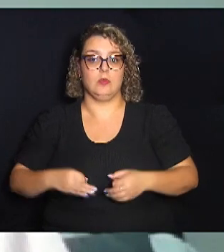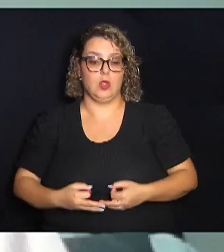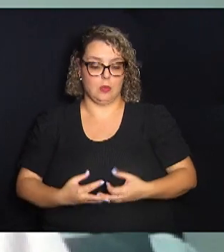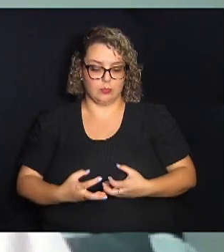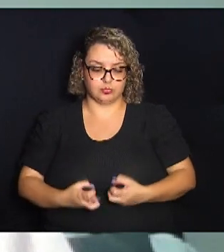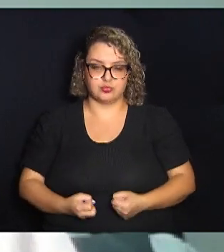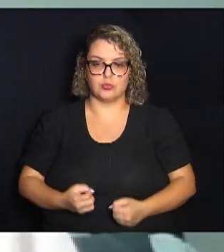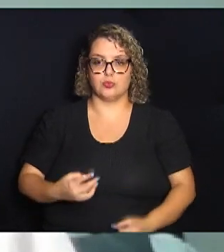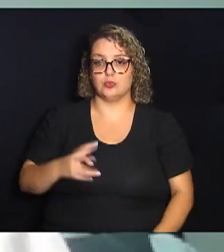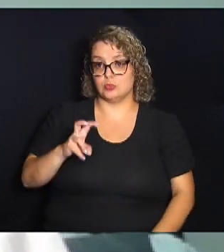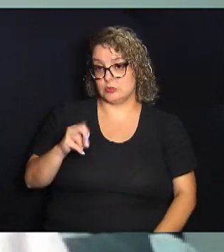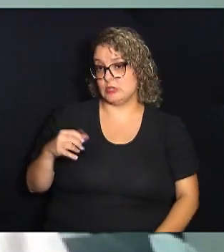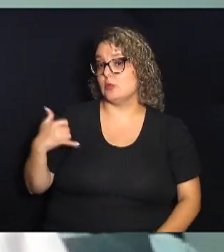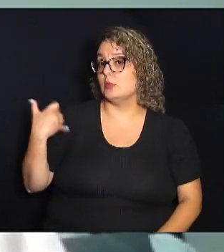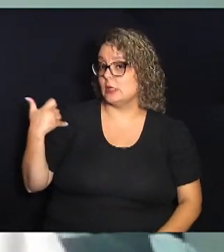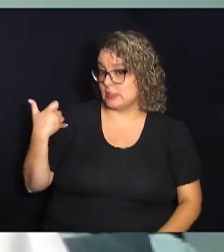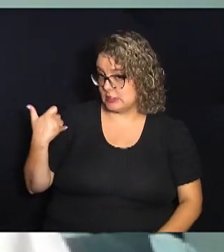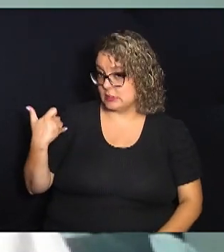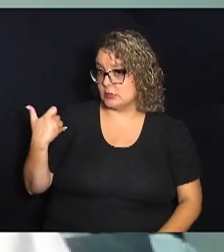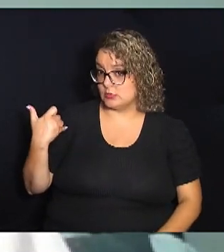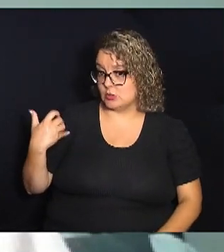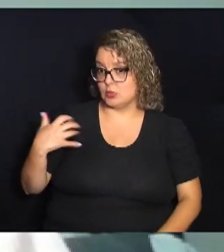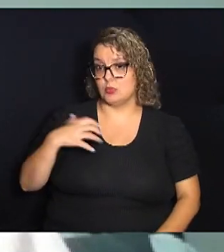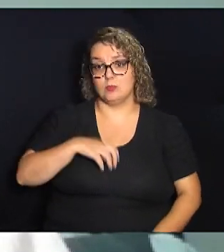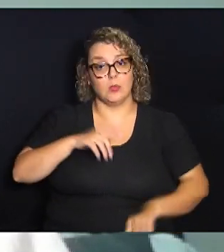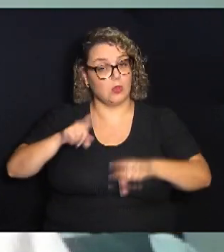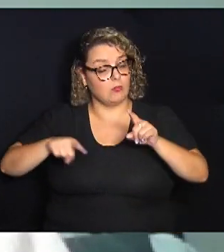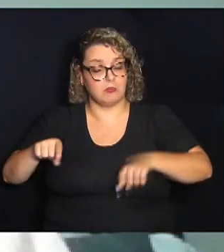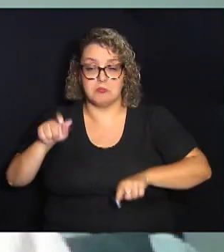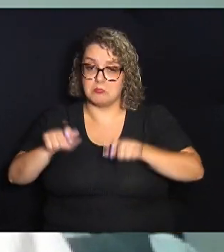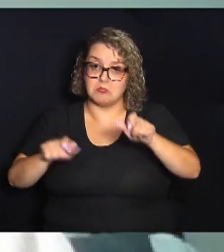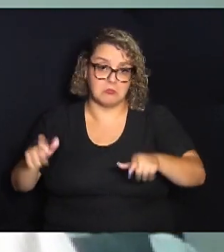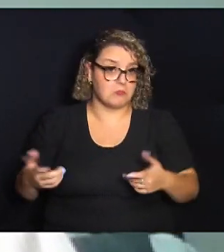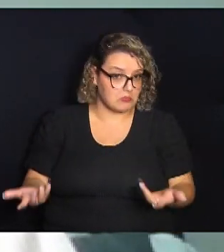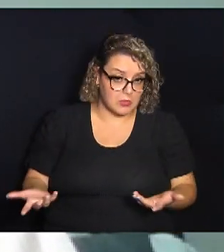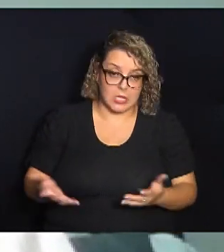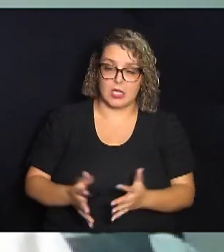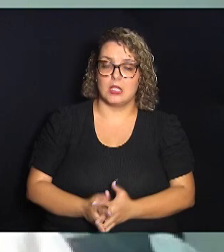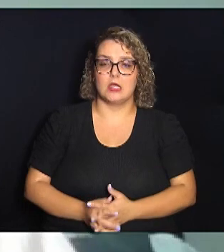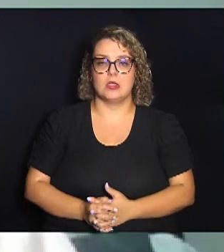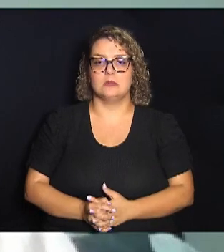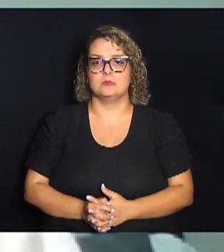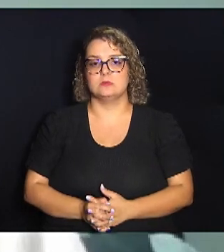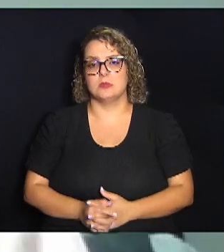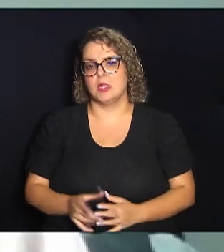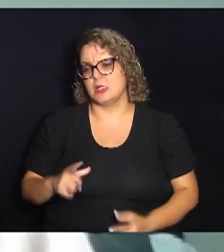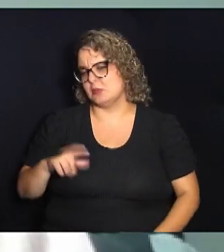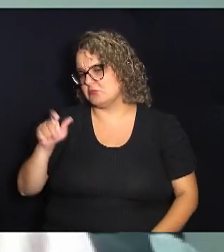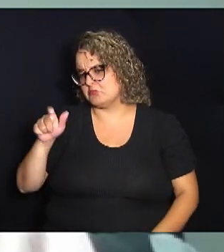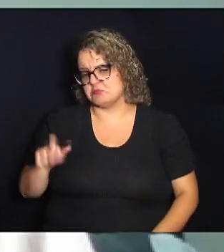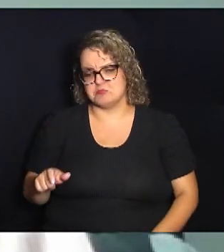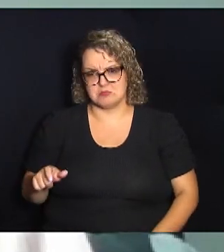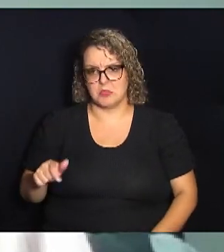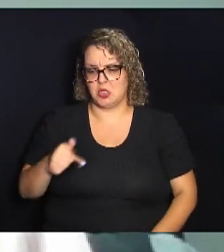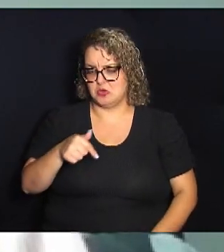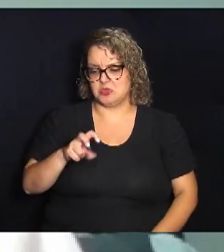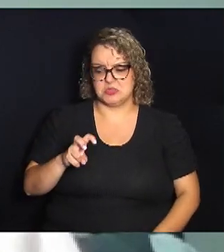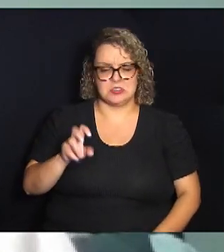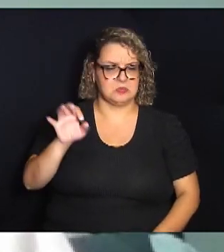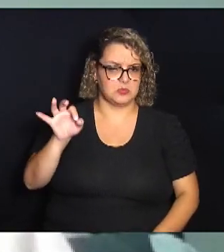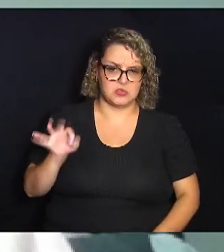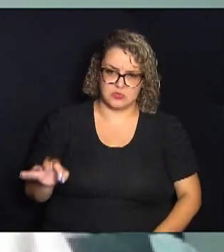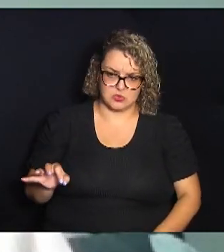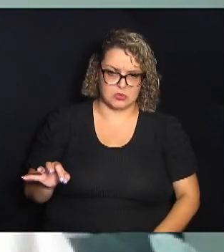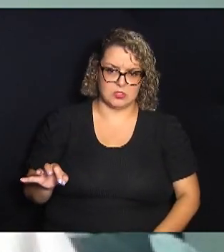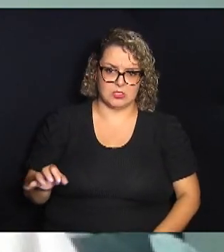anos, certo? Os sintomas variam muito de pessoa para pessoa. Tem pessoas que 75% das mulheres